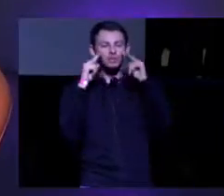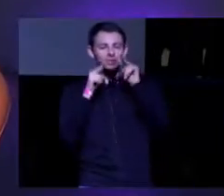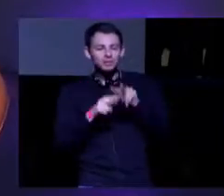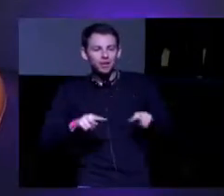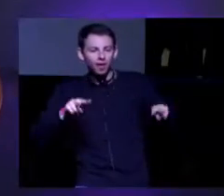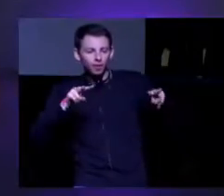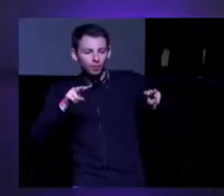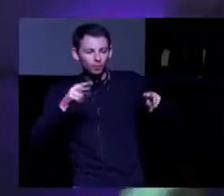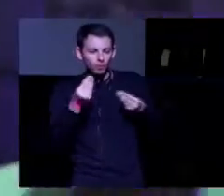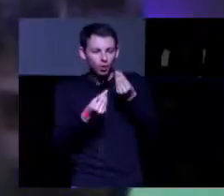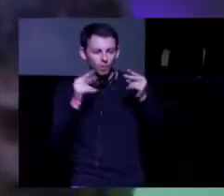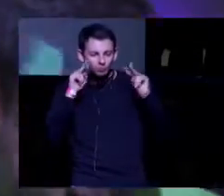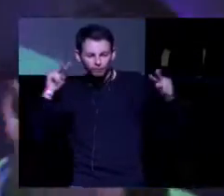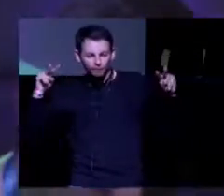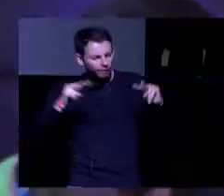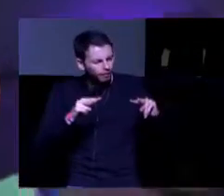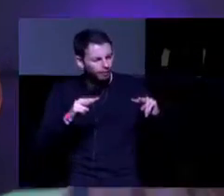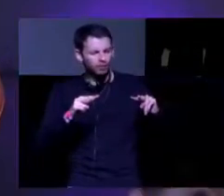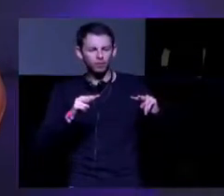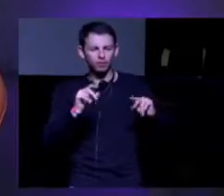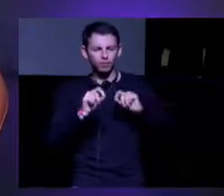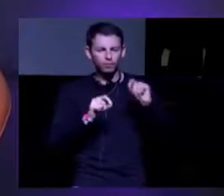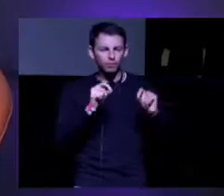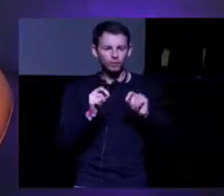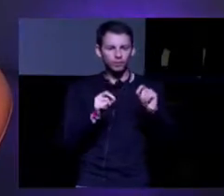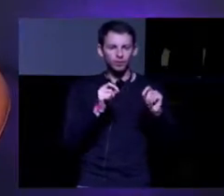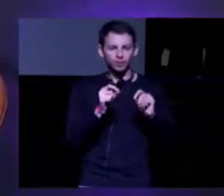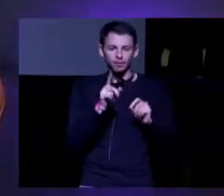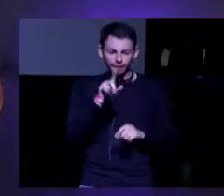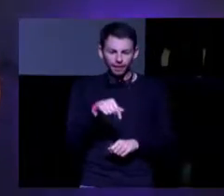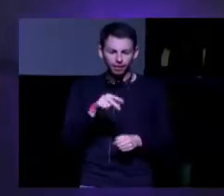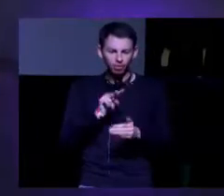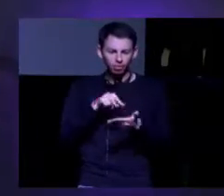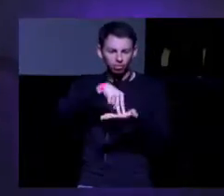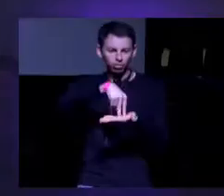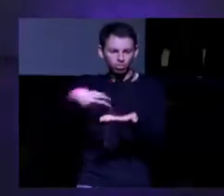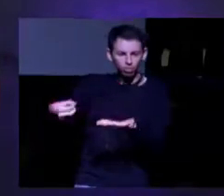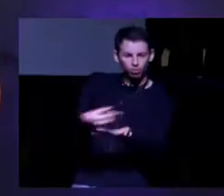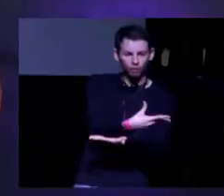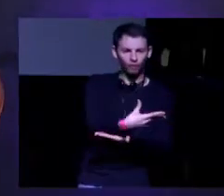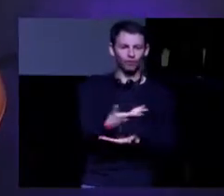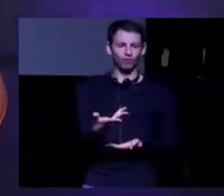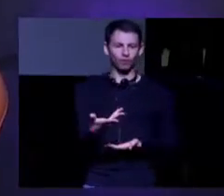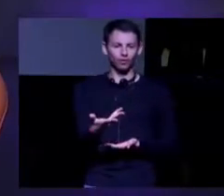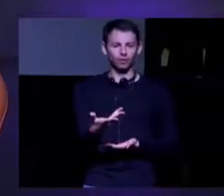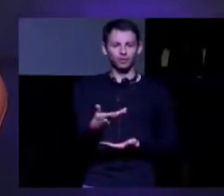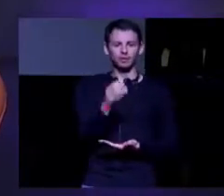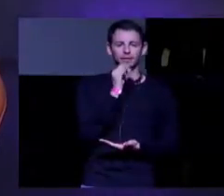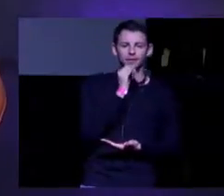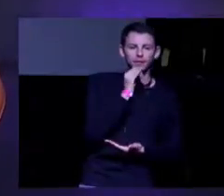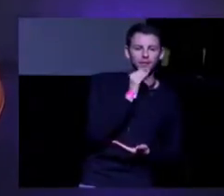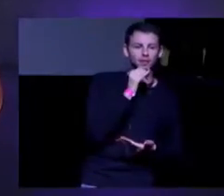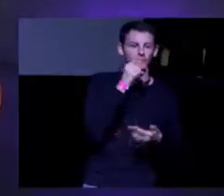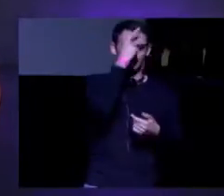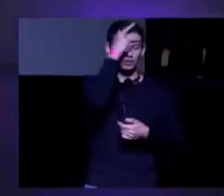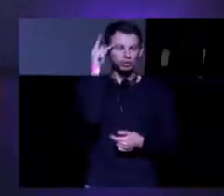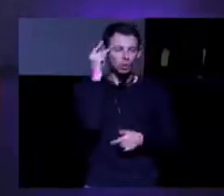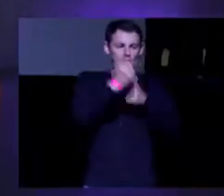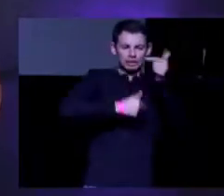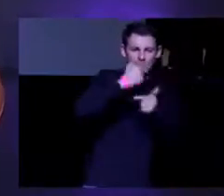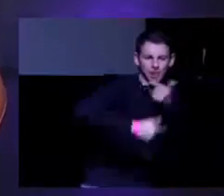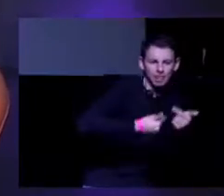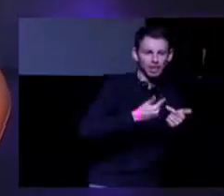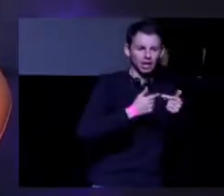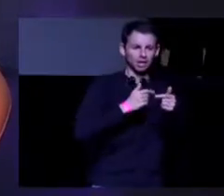isso. De enxergar mesmo como novos protagonistas, o pessoal que está no background, trabalhando, indo atrás, as pessoas